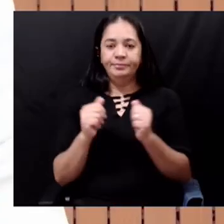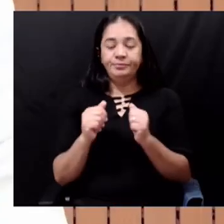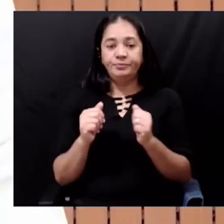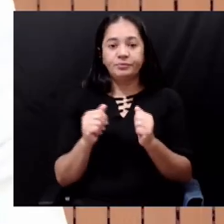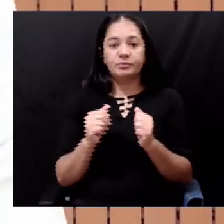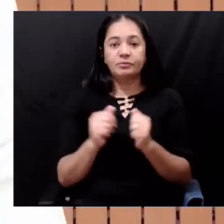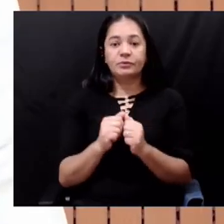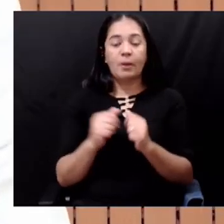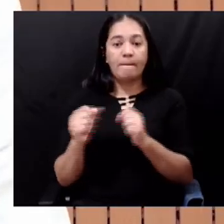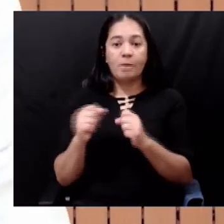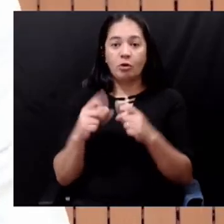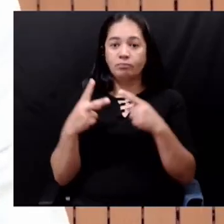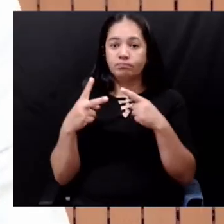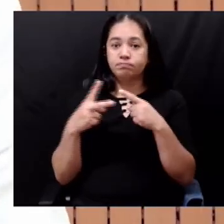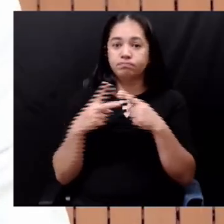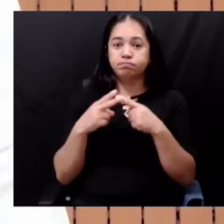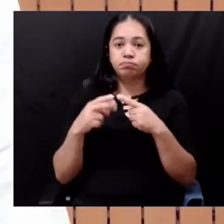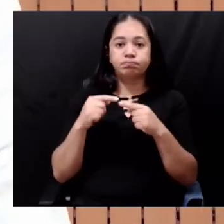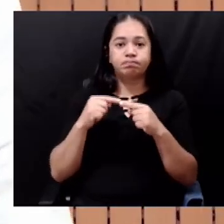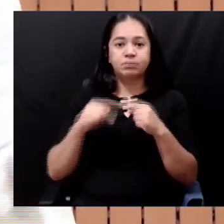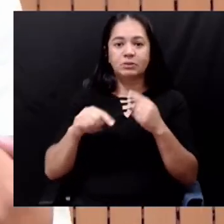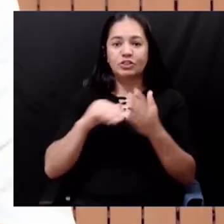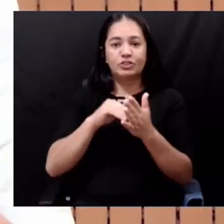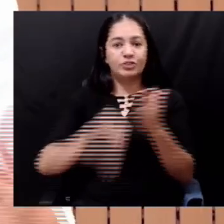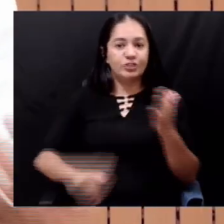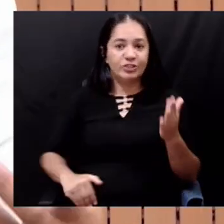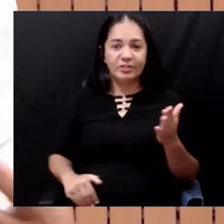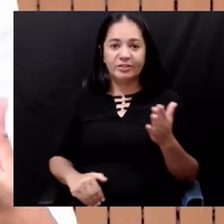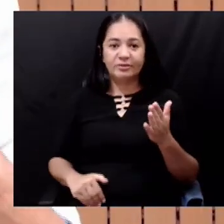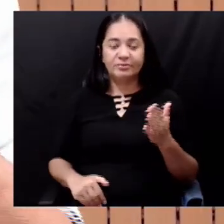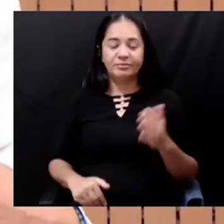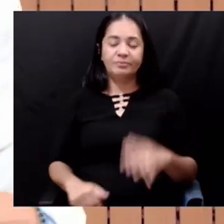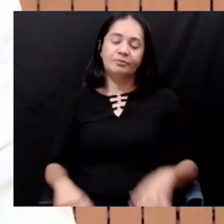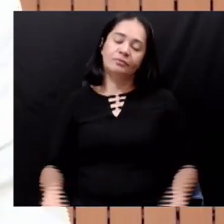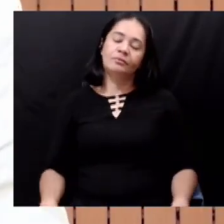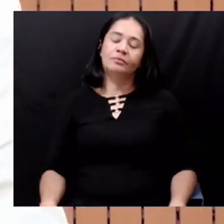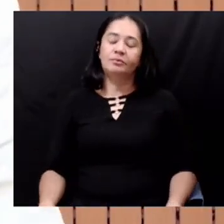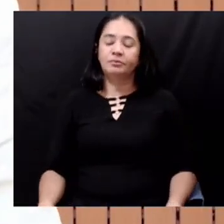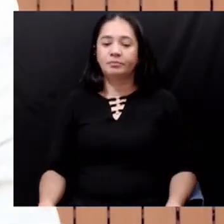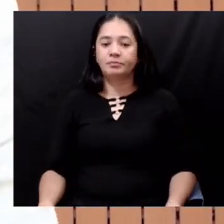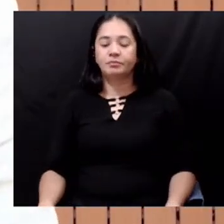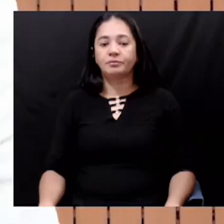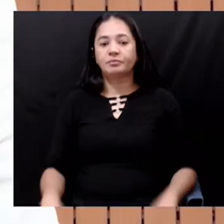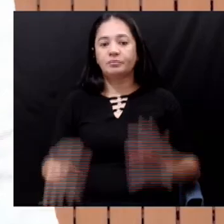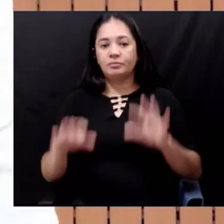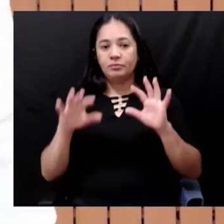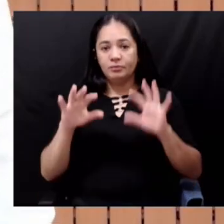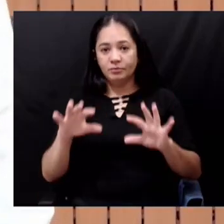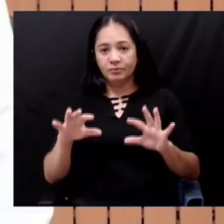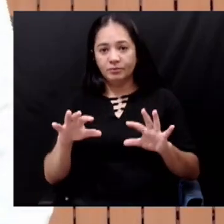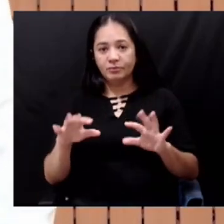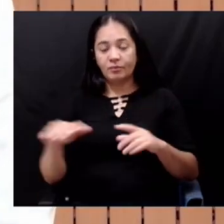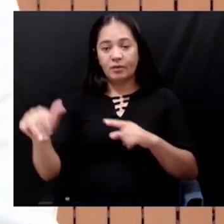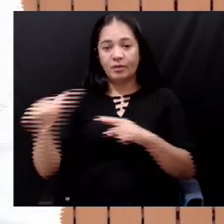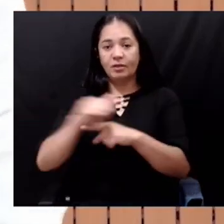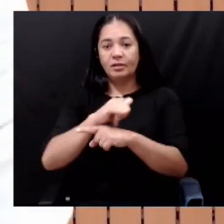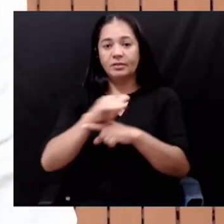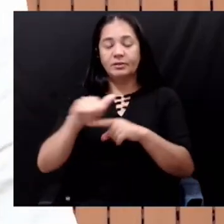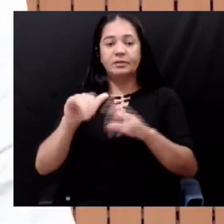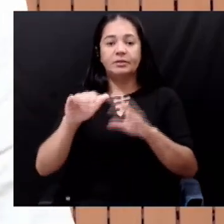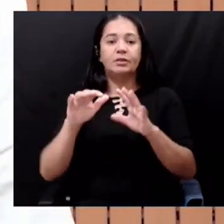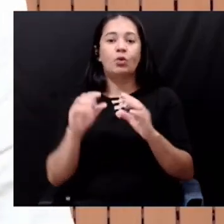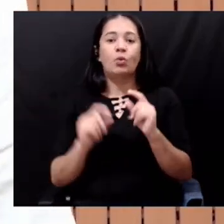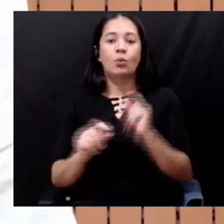chegue nesse processo. Então, nesse sentido, a estratégia foi exatamente proporcionar